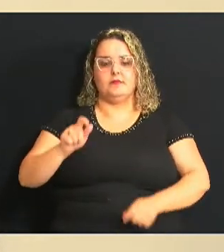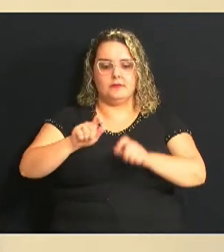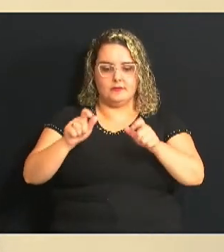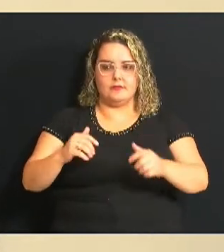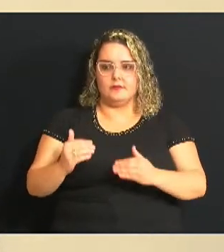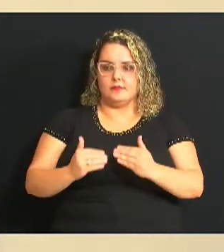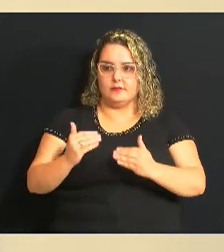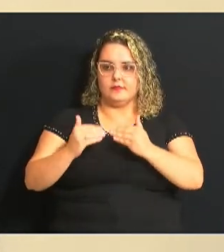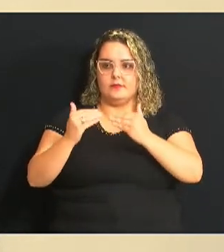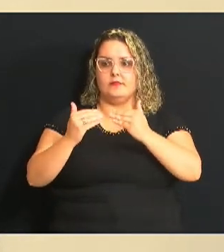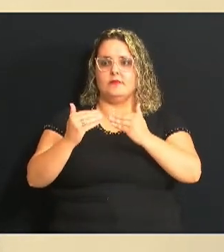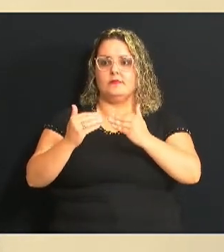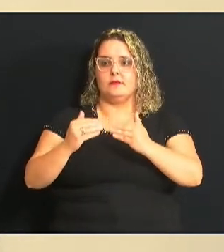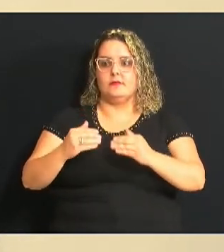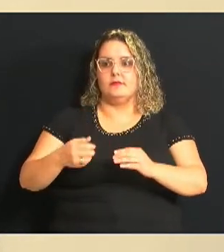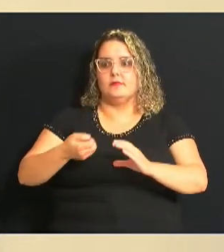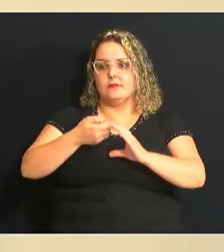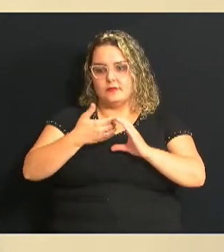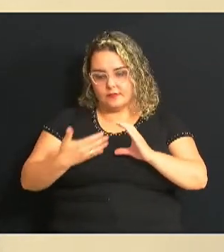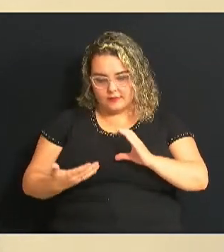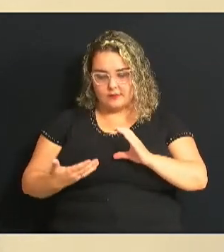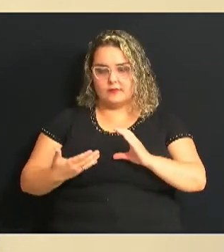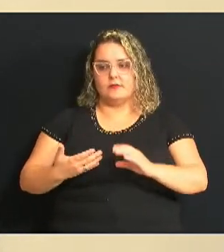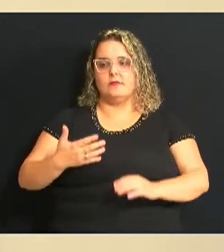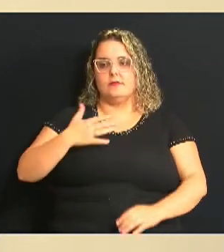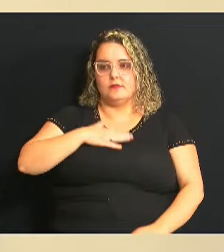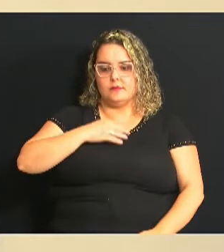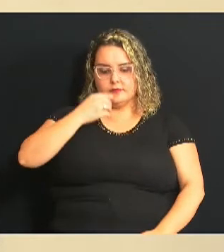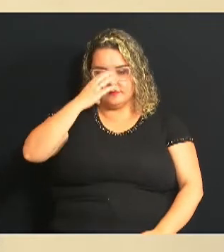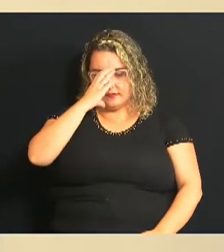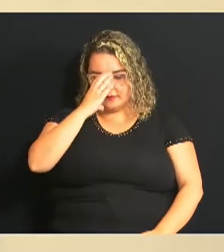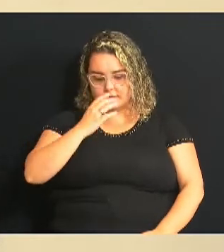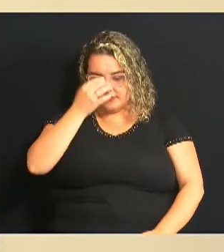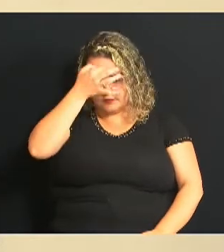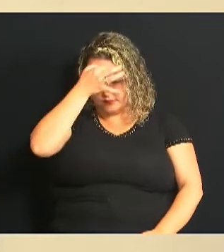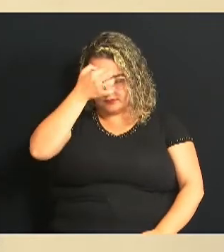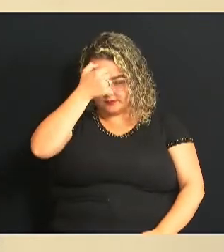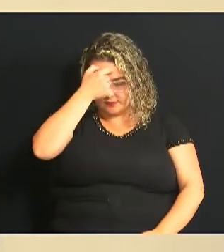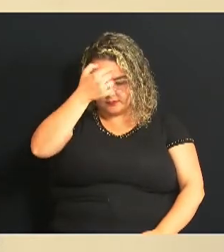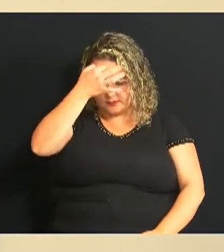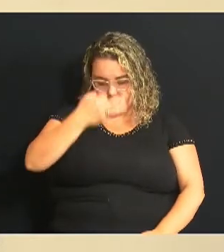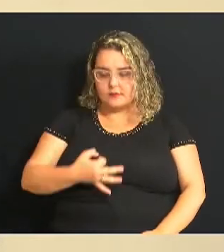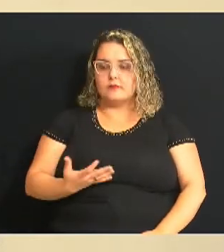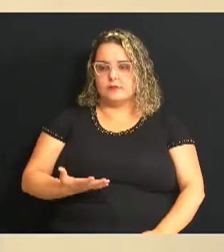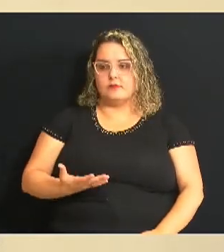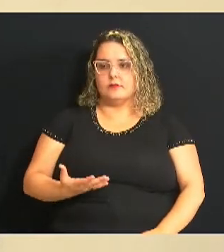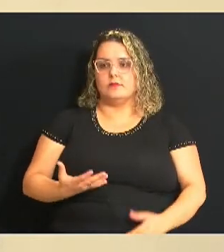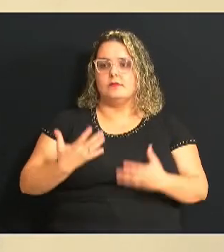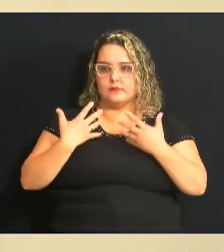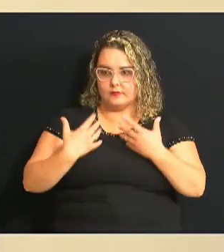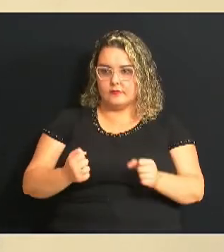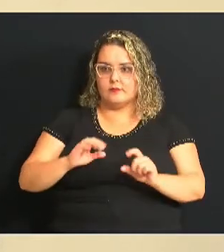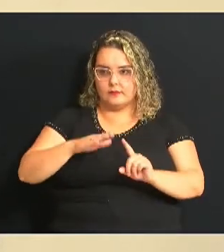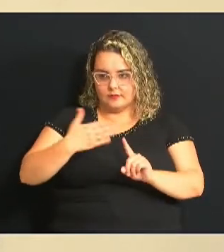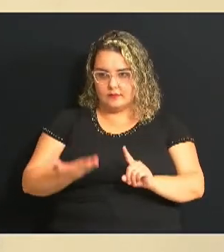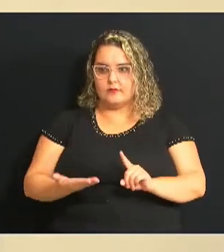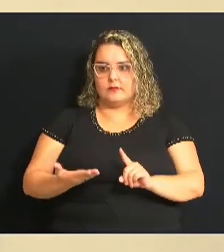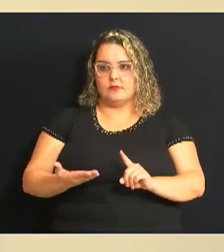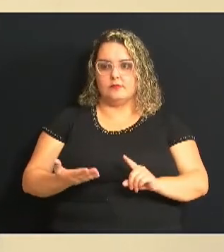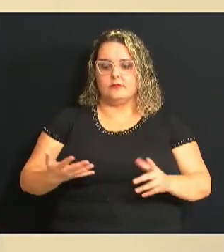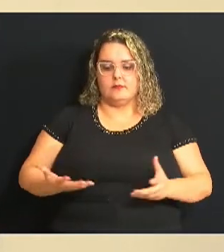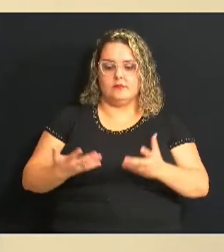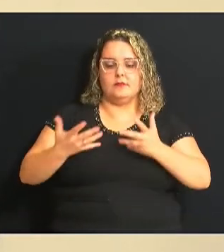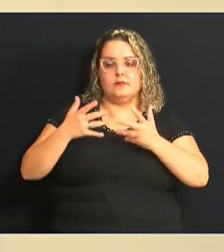construção do caráter que me levou a ser um professor que chegou a este ponto de receber tão grande honraria nessa cidade,